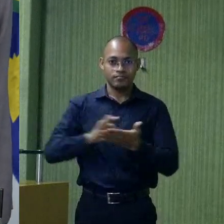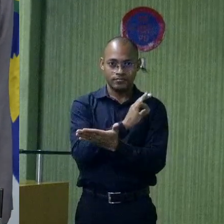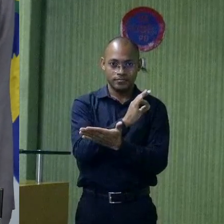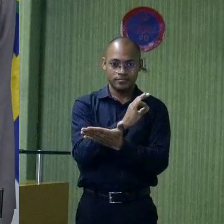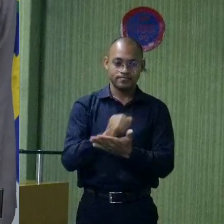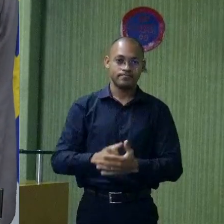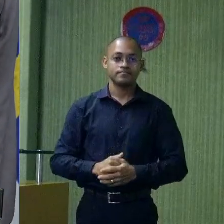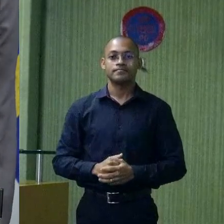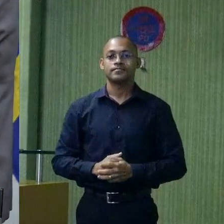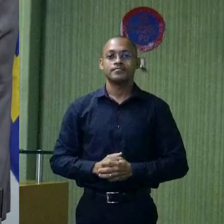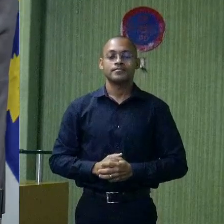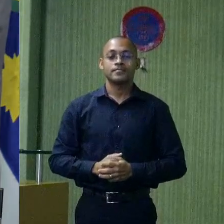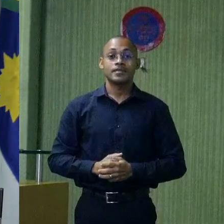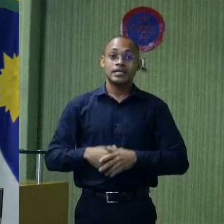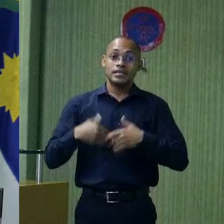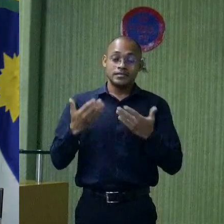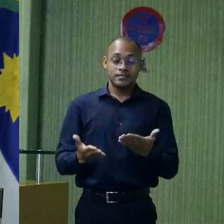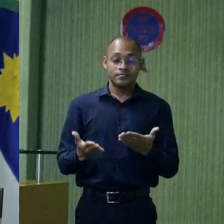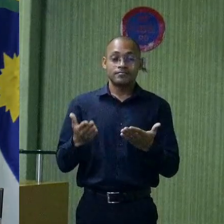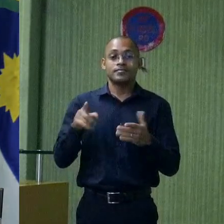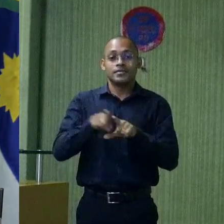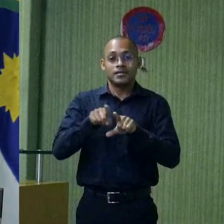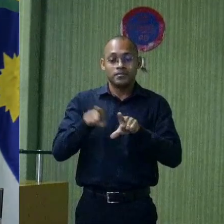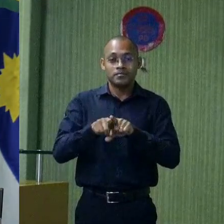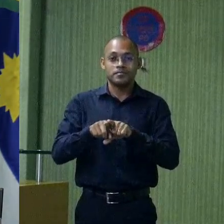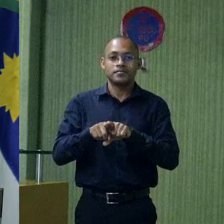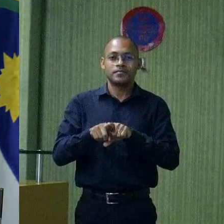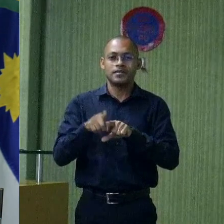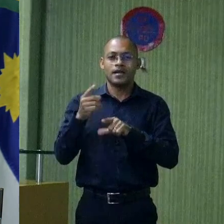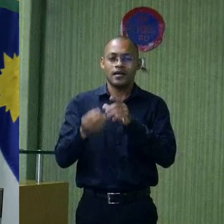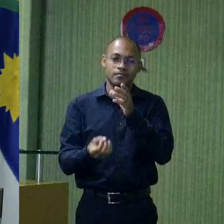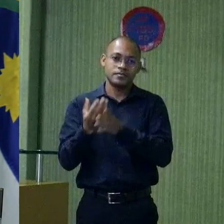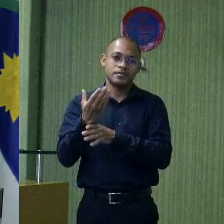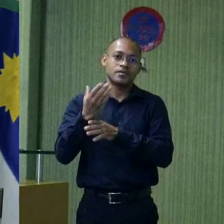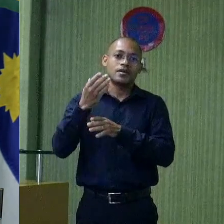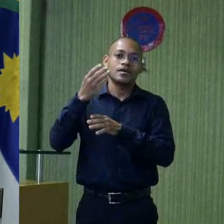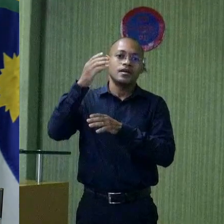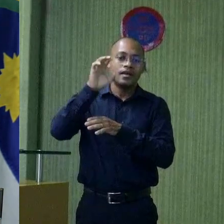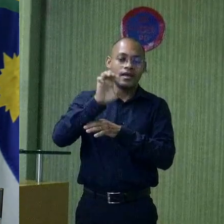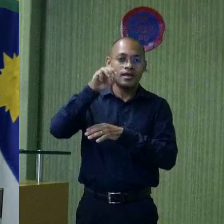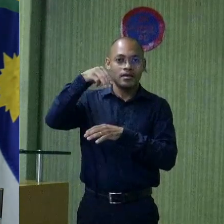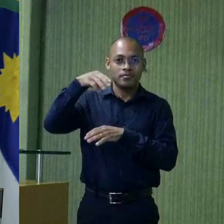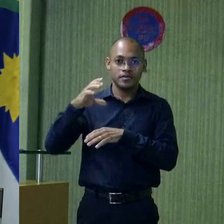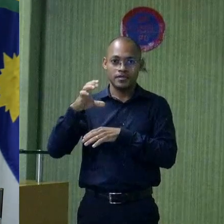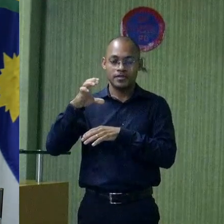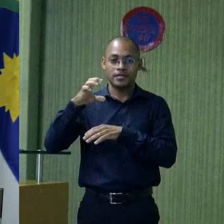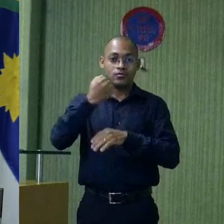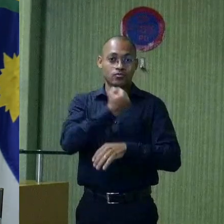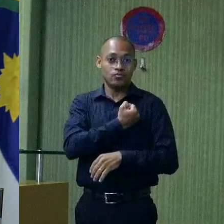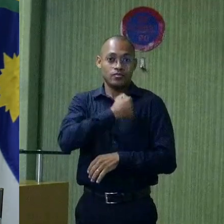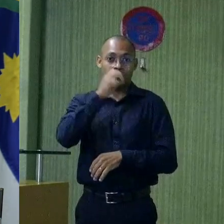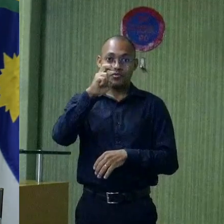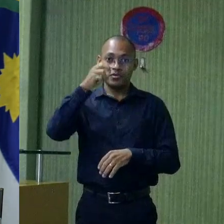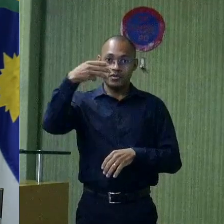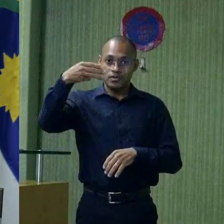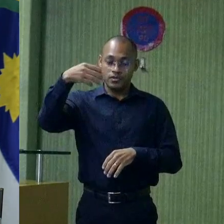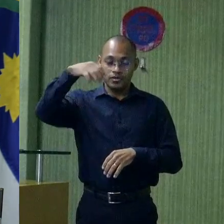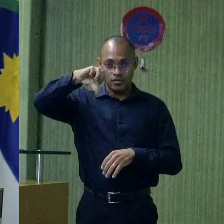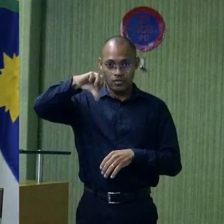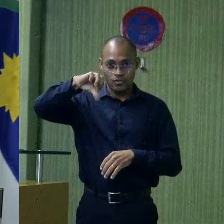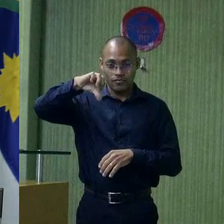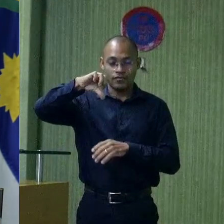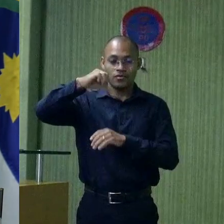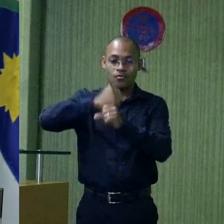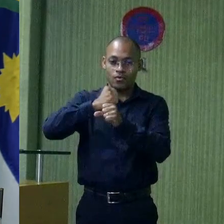decenal E aí vem a EC né a emenda constitucional 59 de 2009